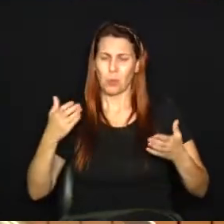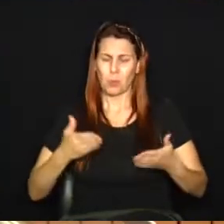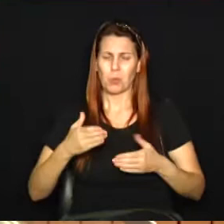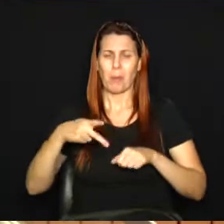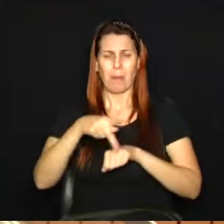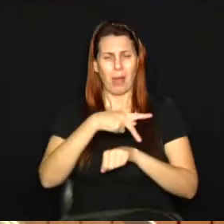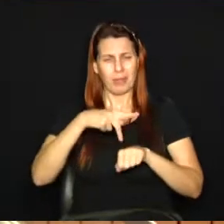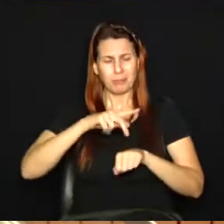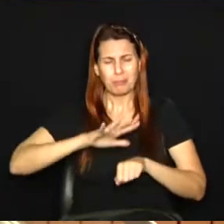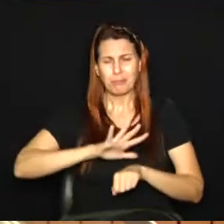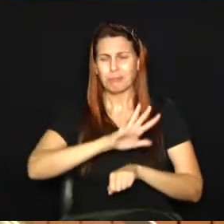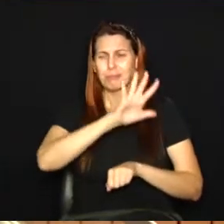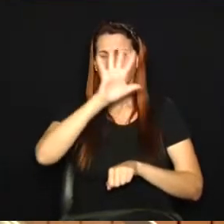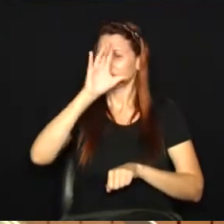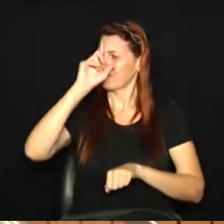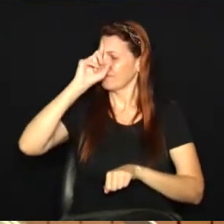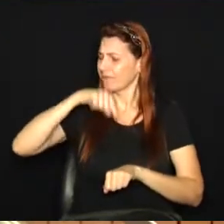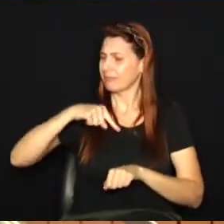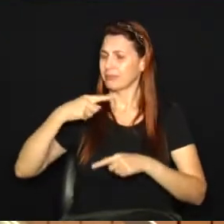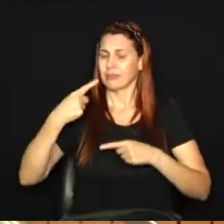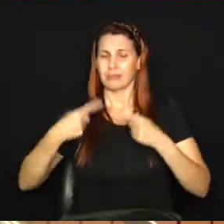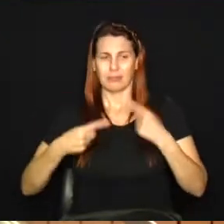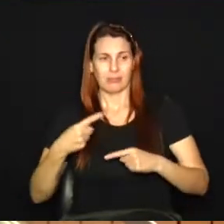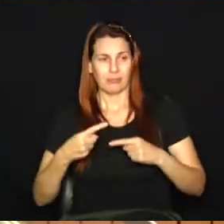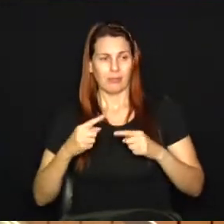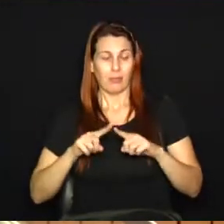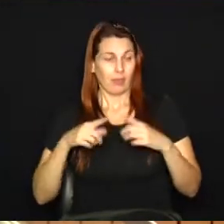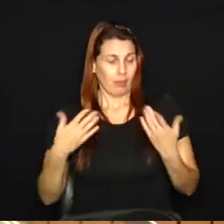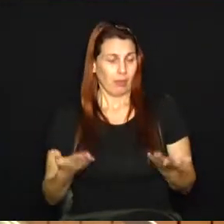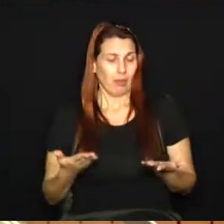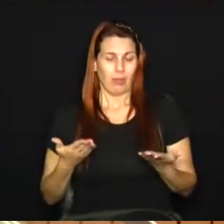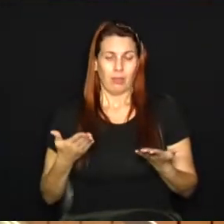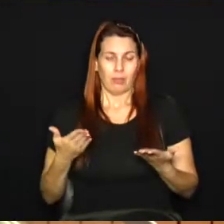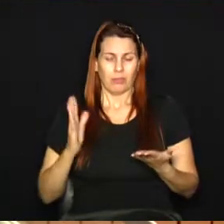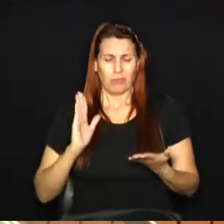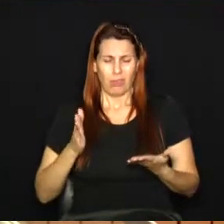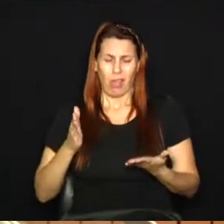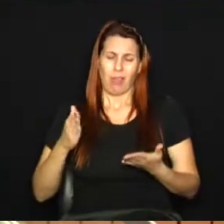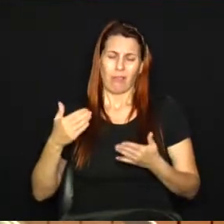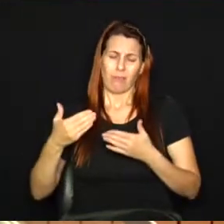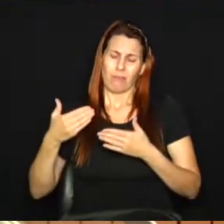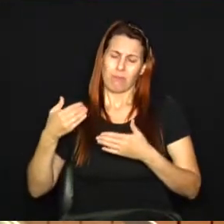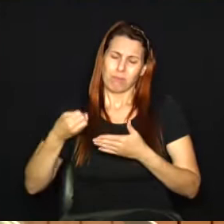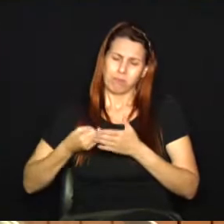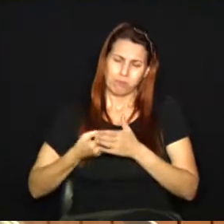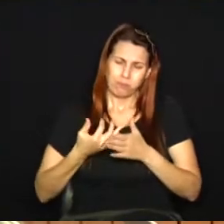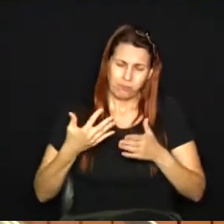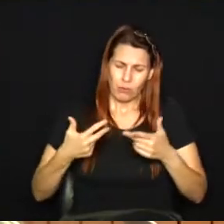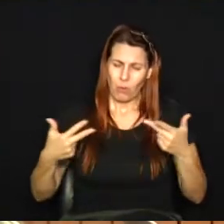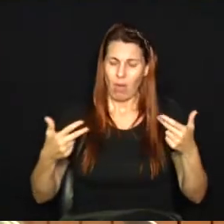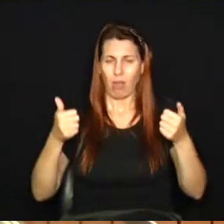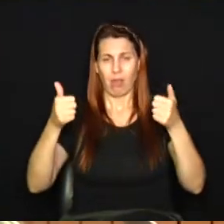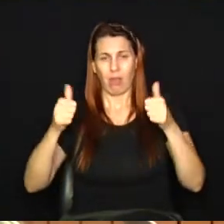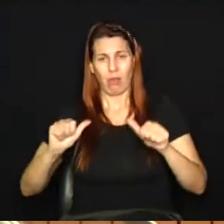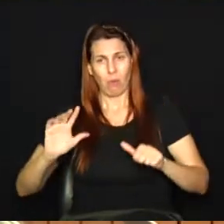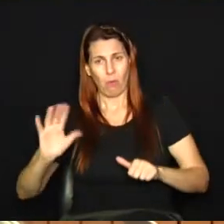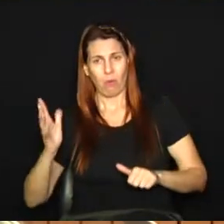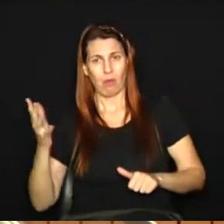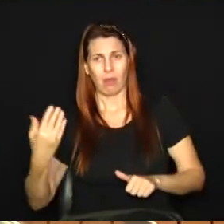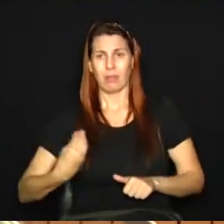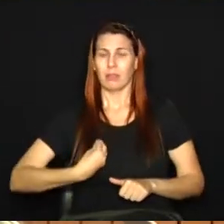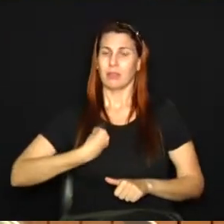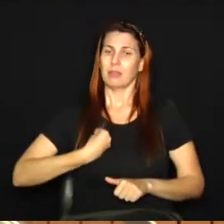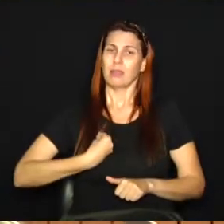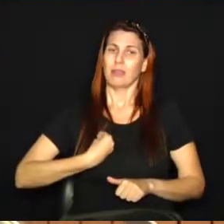no nosso país. Se não fossem já todas as mazelas que nós passamos, né,